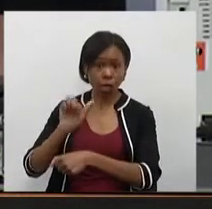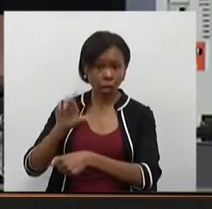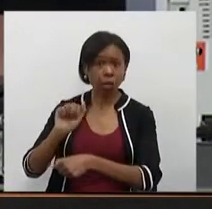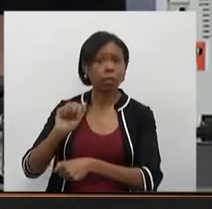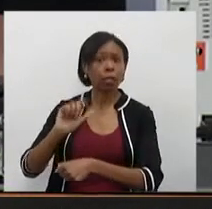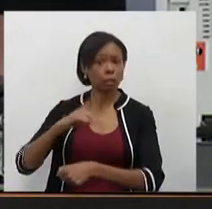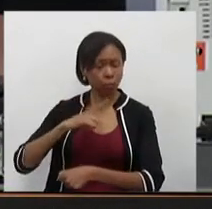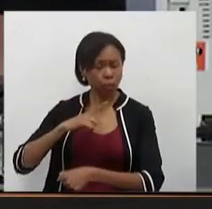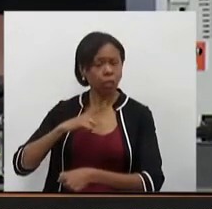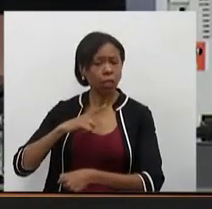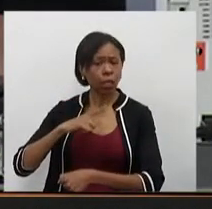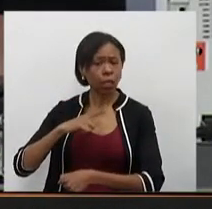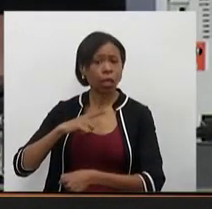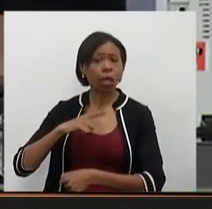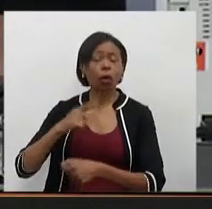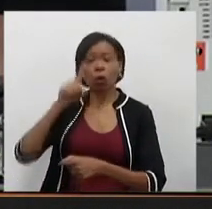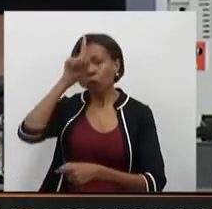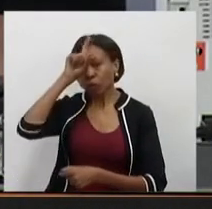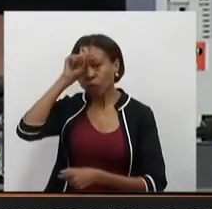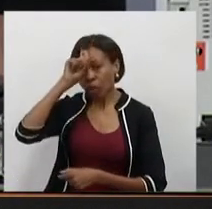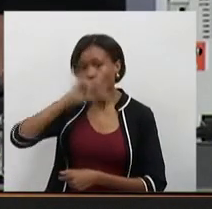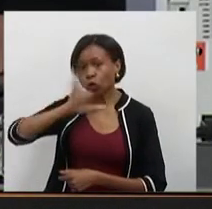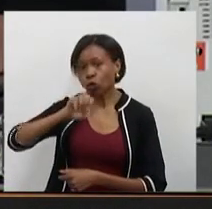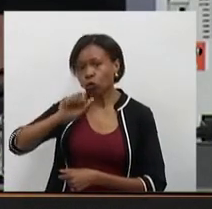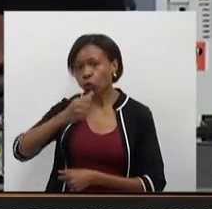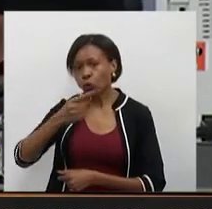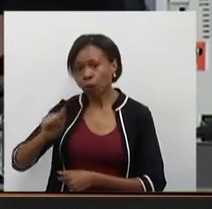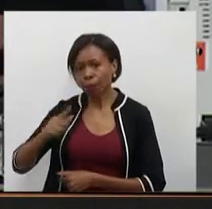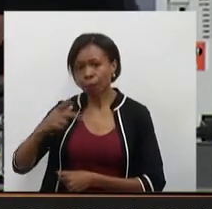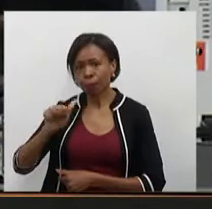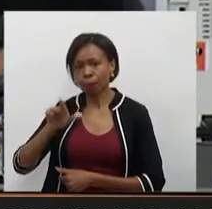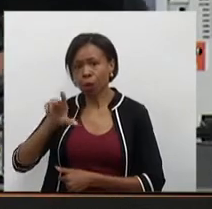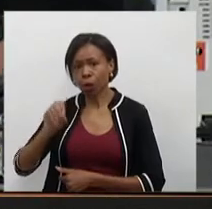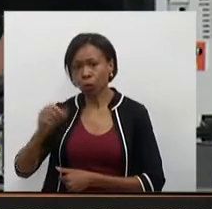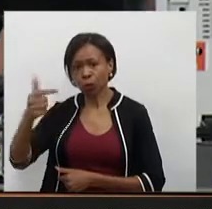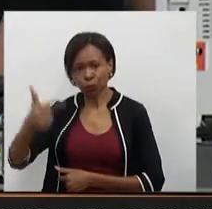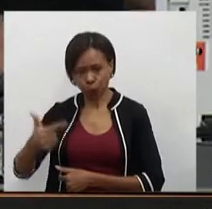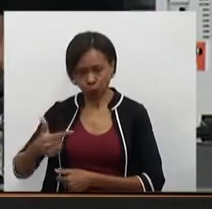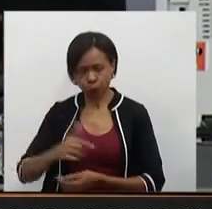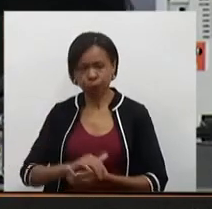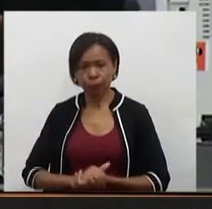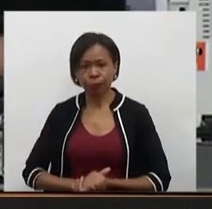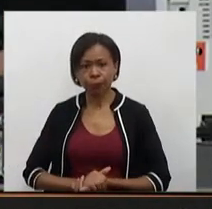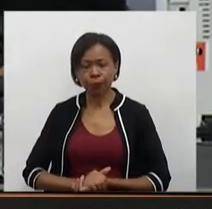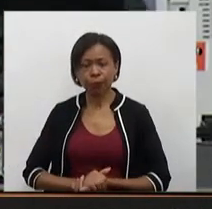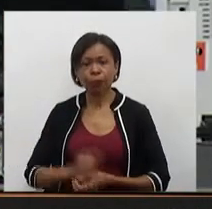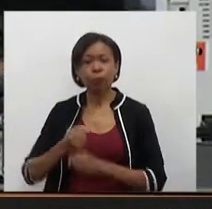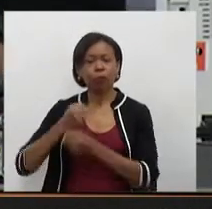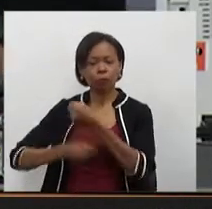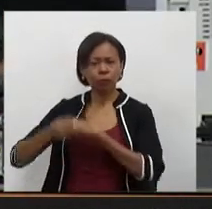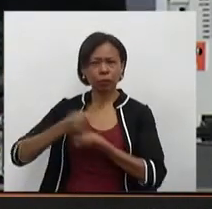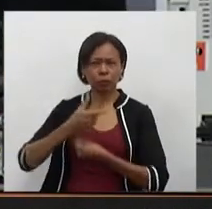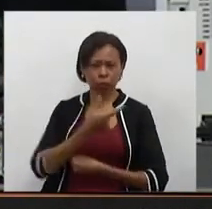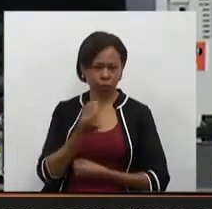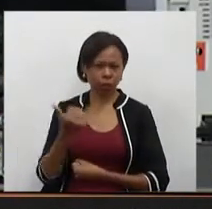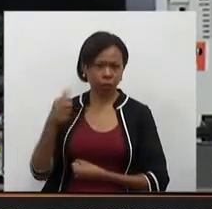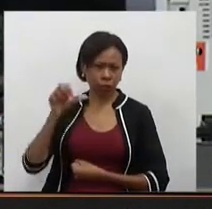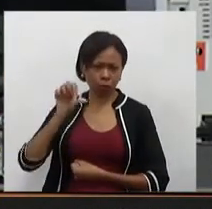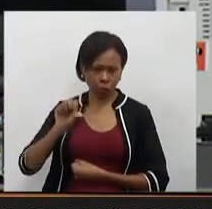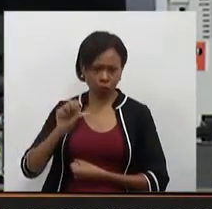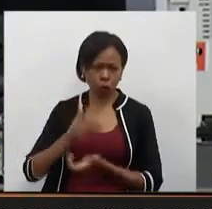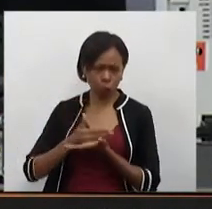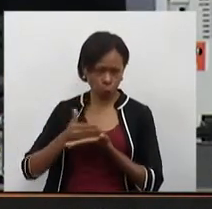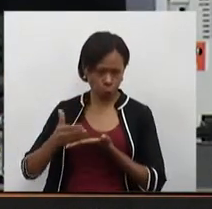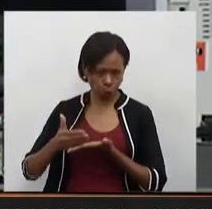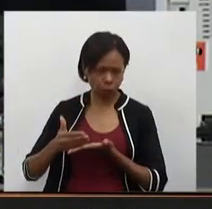João Paulo II. Em 2019, senhor presidente, quando nós iniciamos essa legislatura,